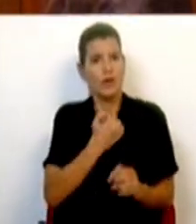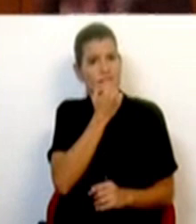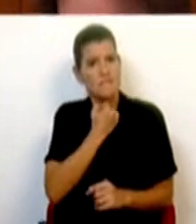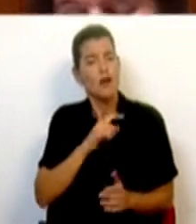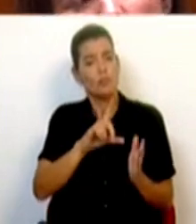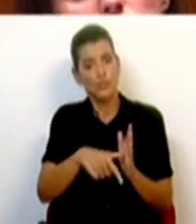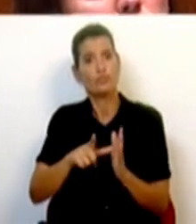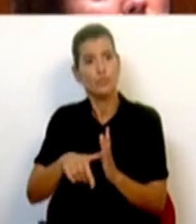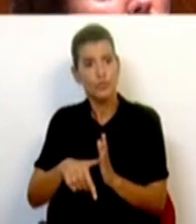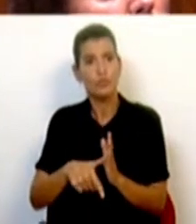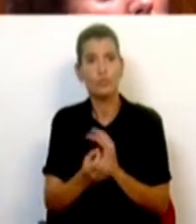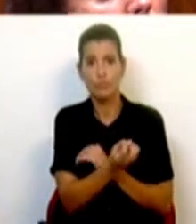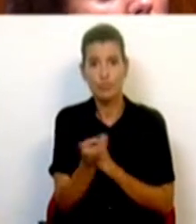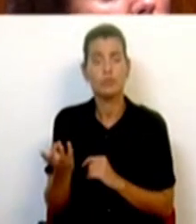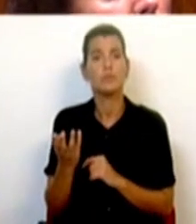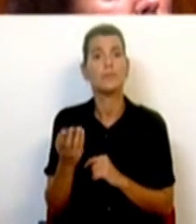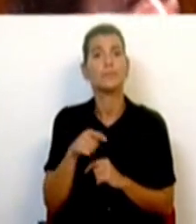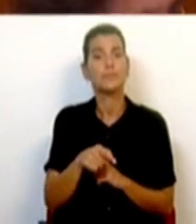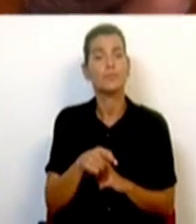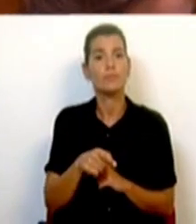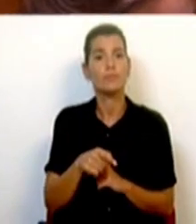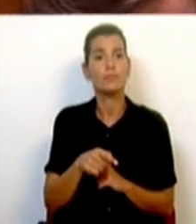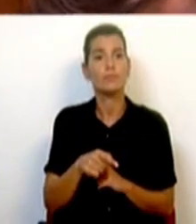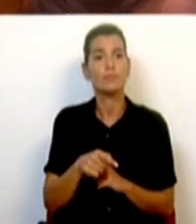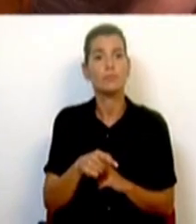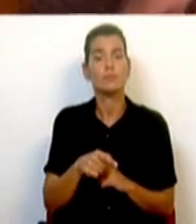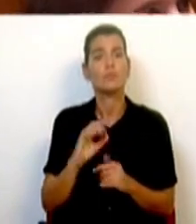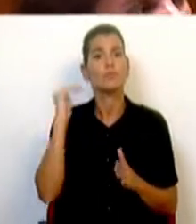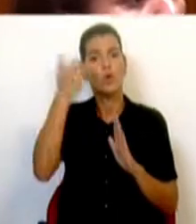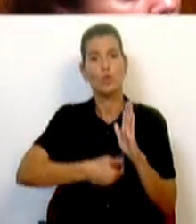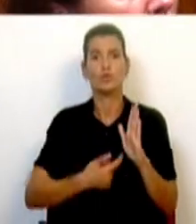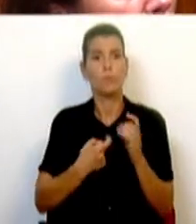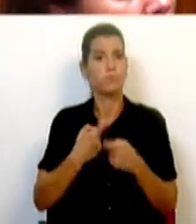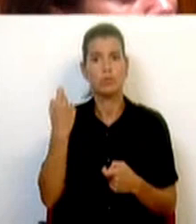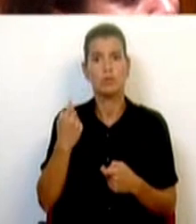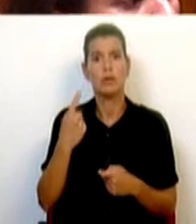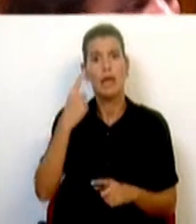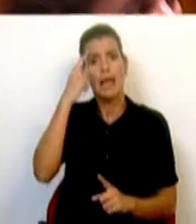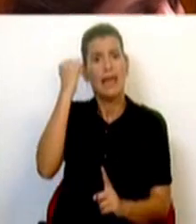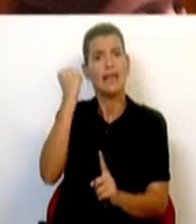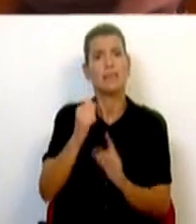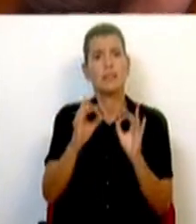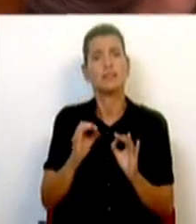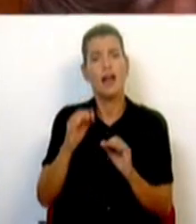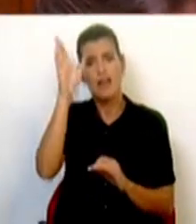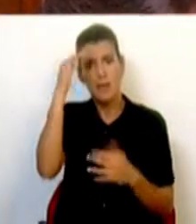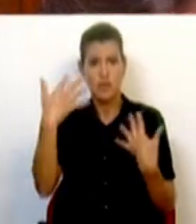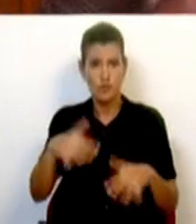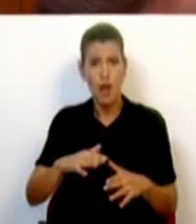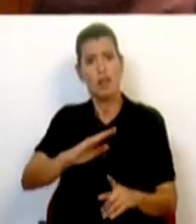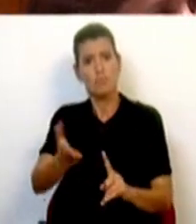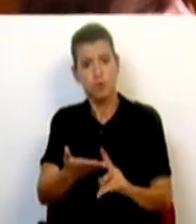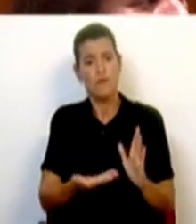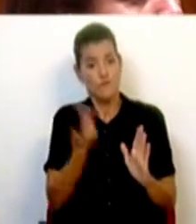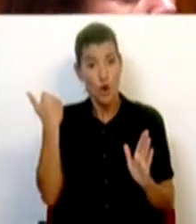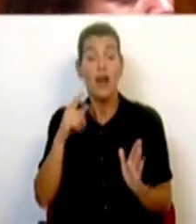projetos asseguram que deixa de ser inconstitucional o crime de maus-tratos animais e, assim que esteja em vigor